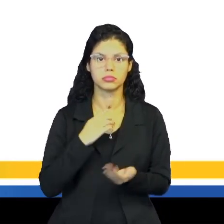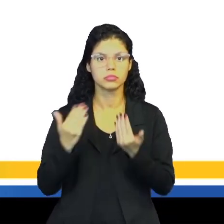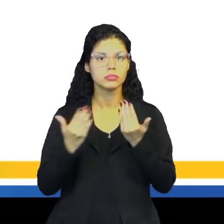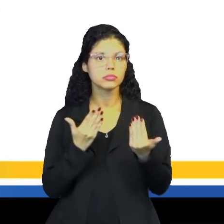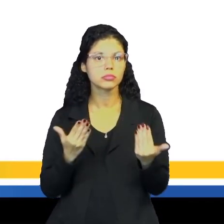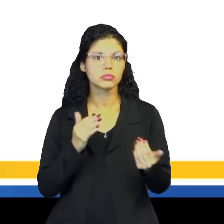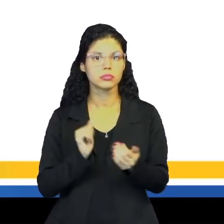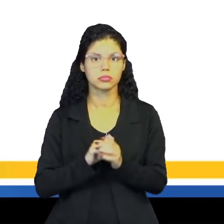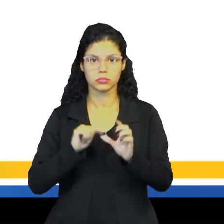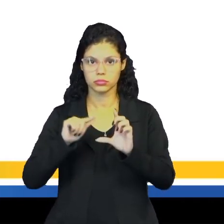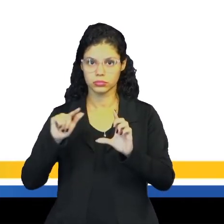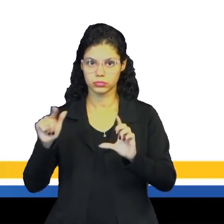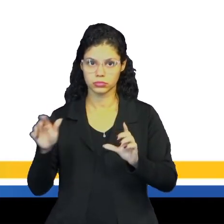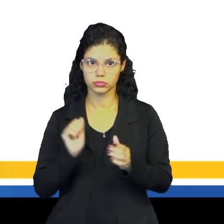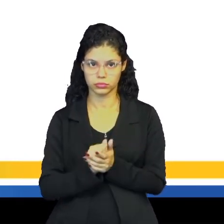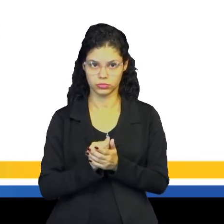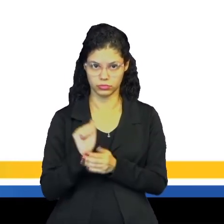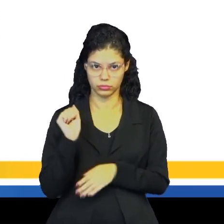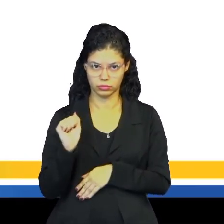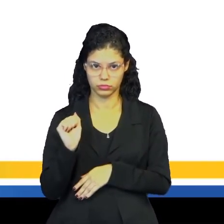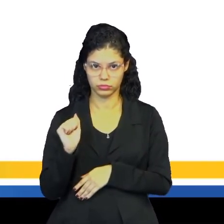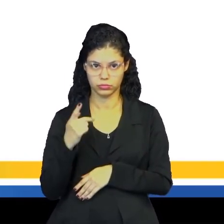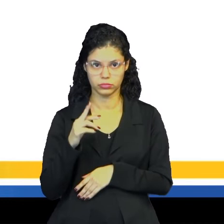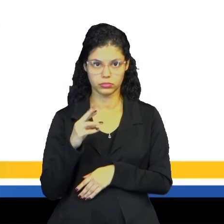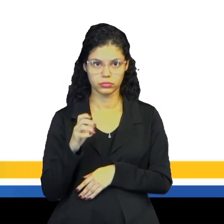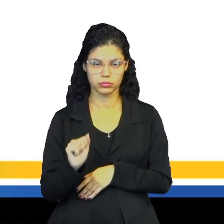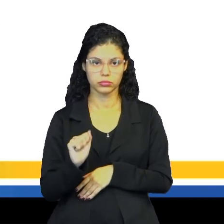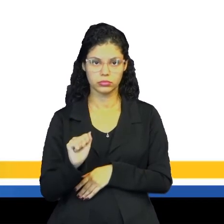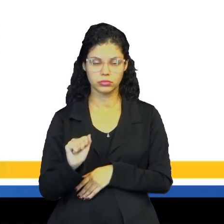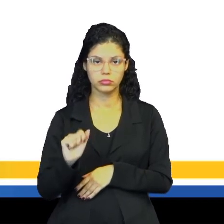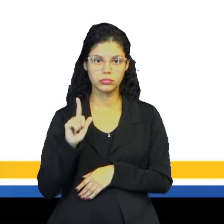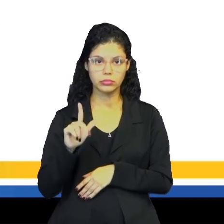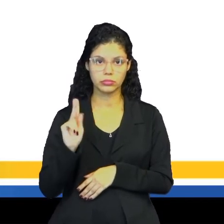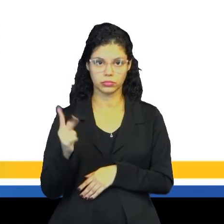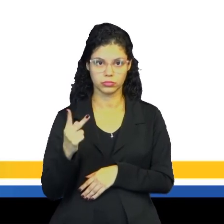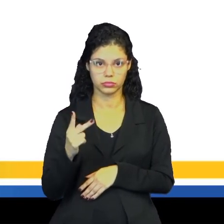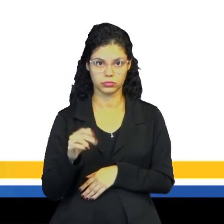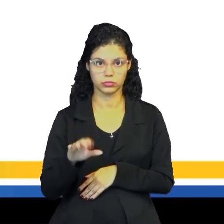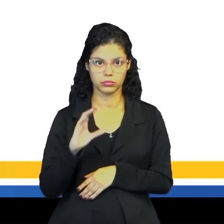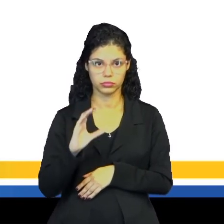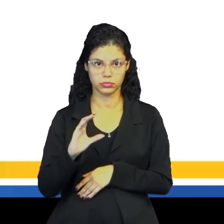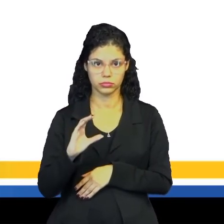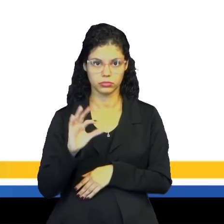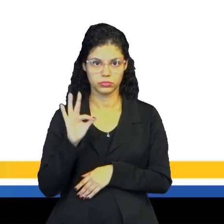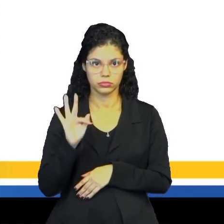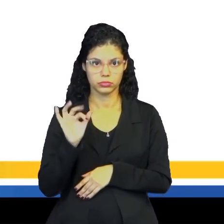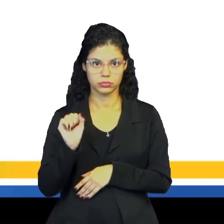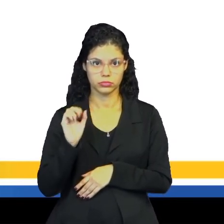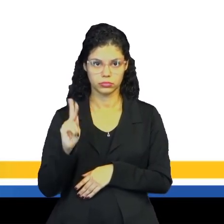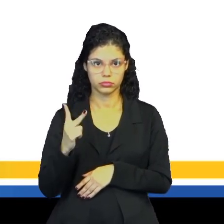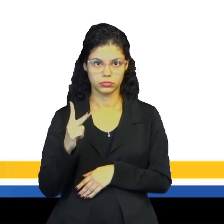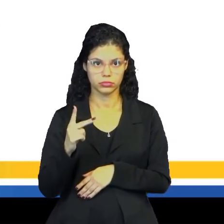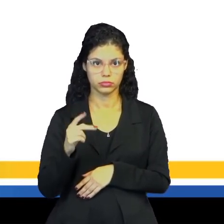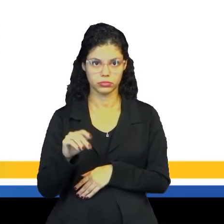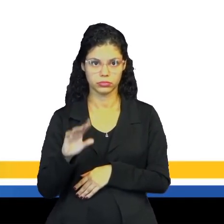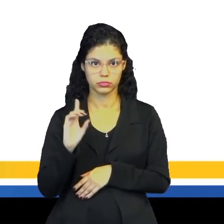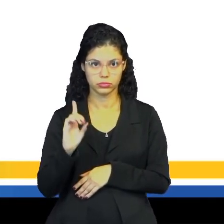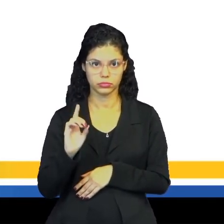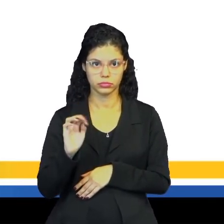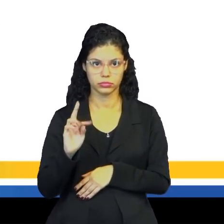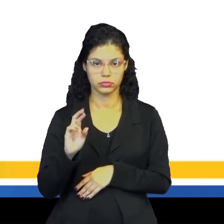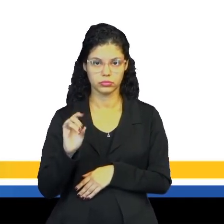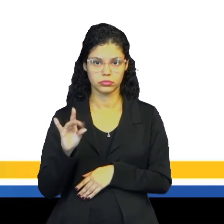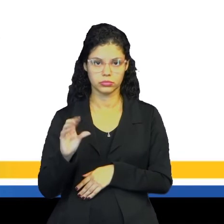relacionado aos níveis de letra A, progesterona, letra B, LH, C, FSH ou